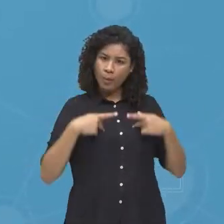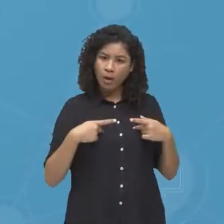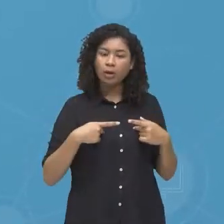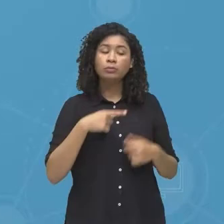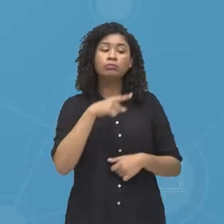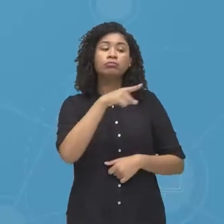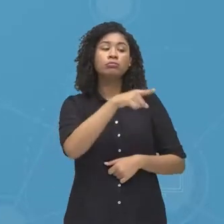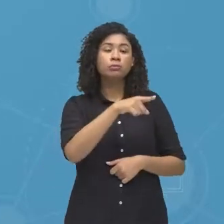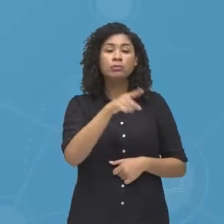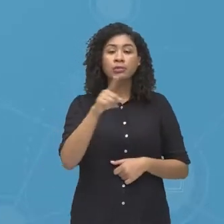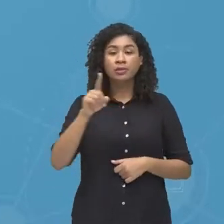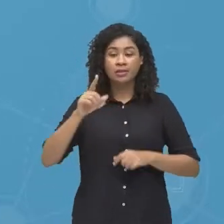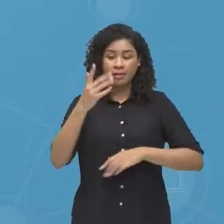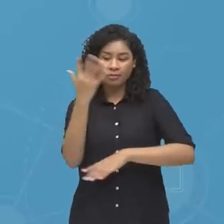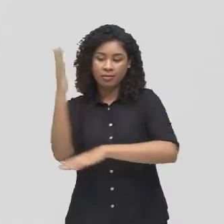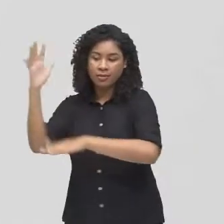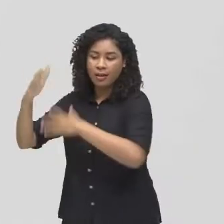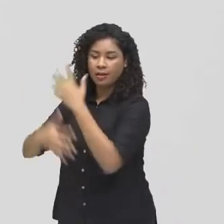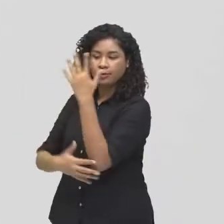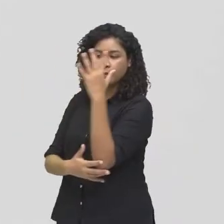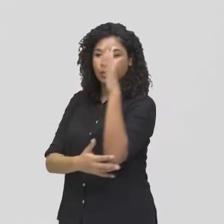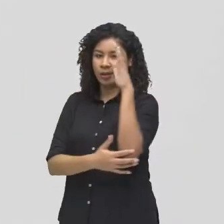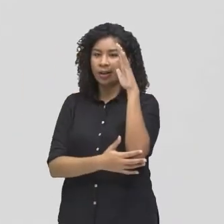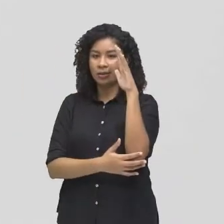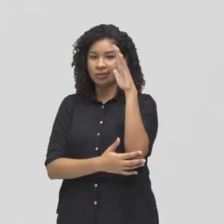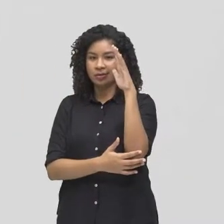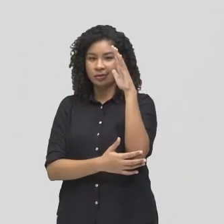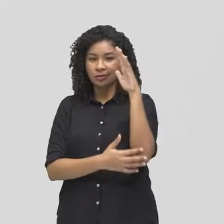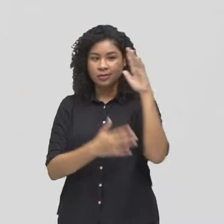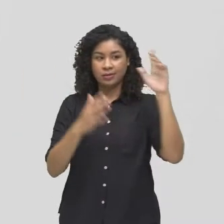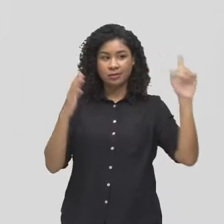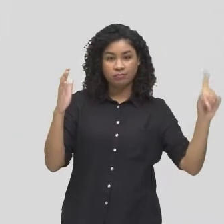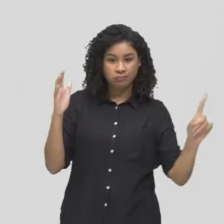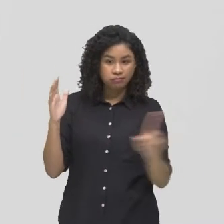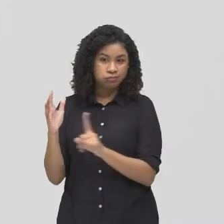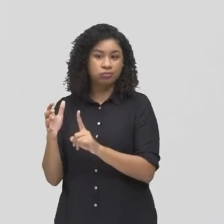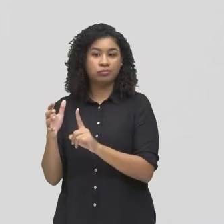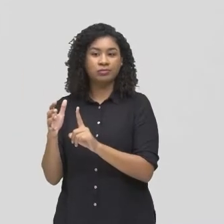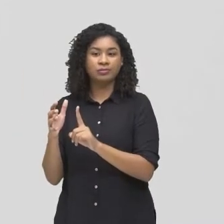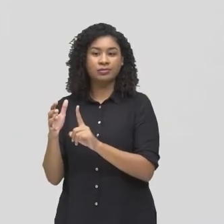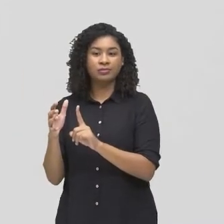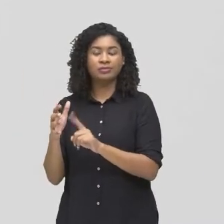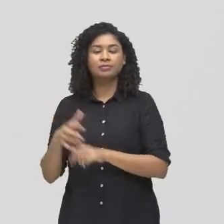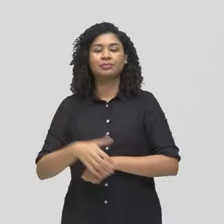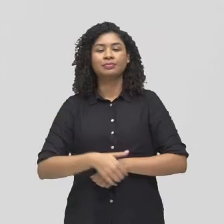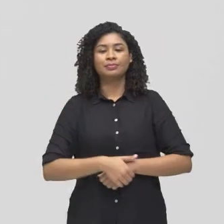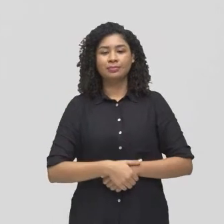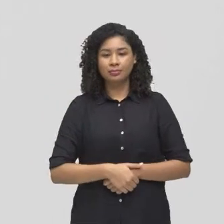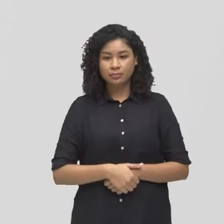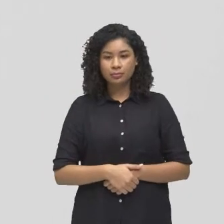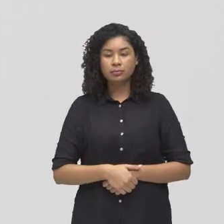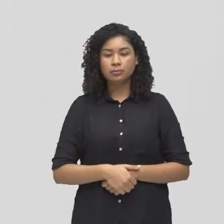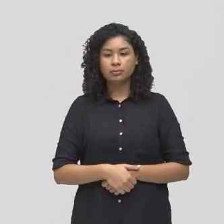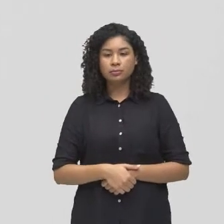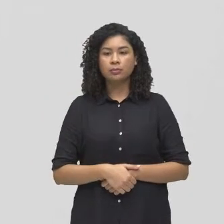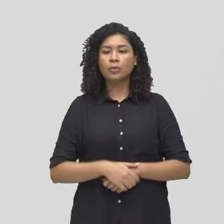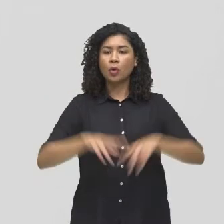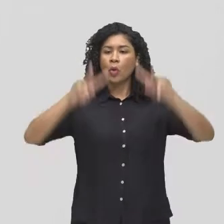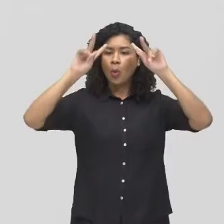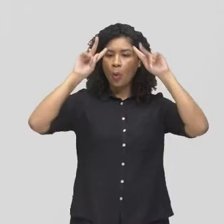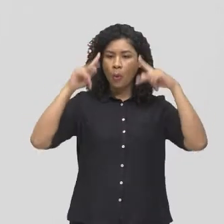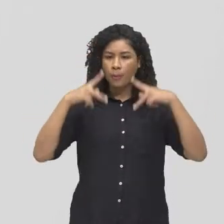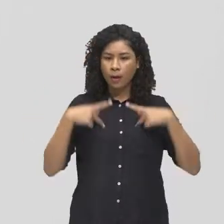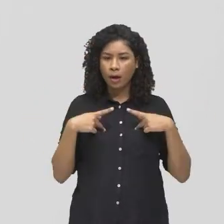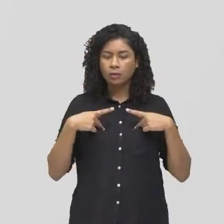da natureza, como nós vamos ver no próximo slide. Ele é um animal como tantos